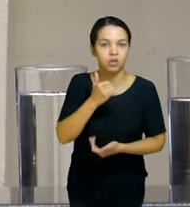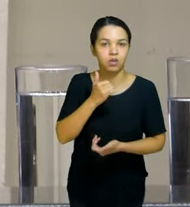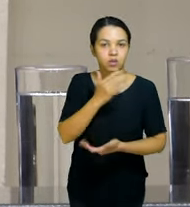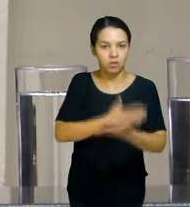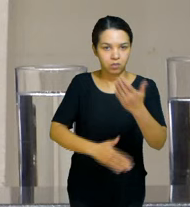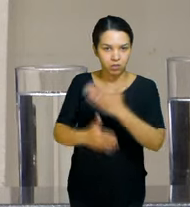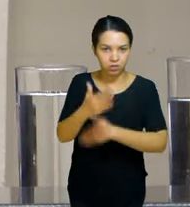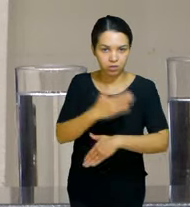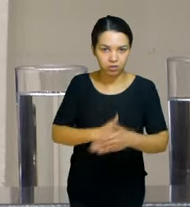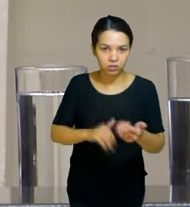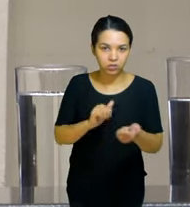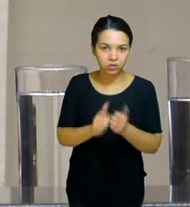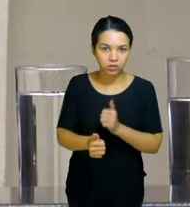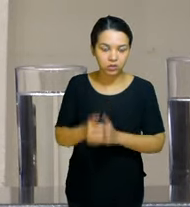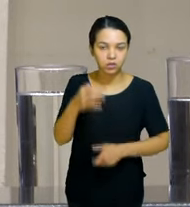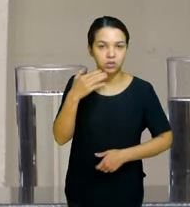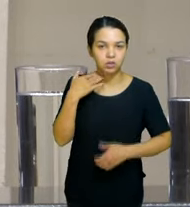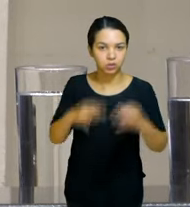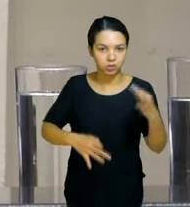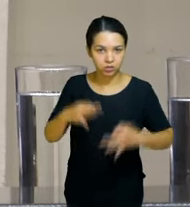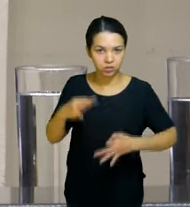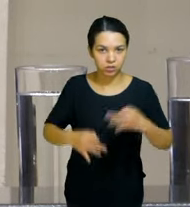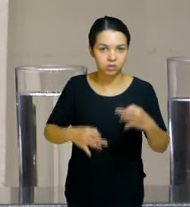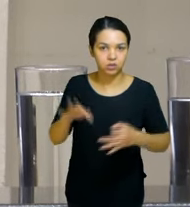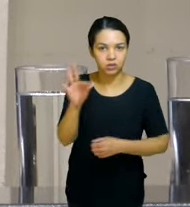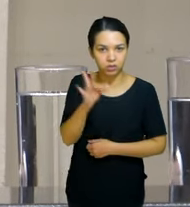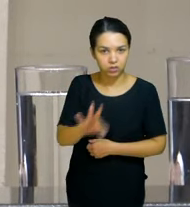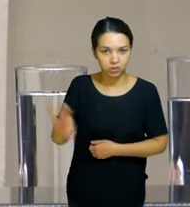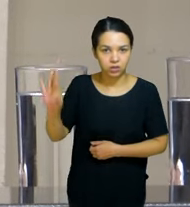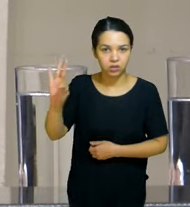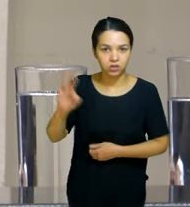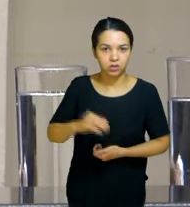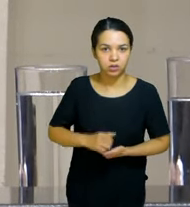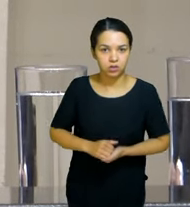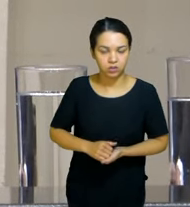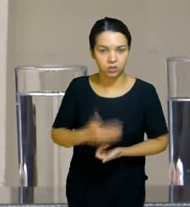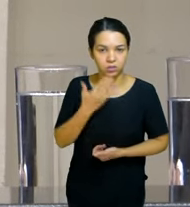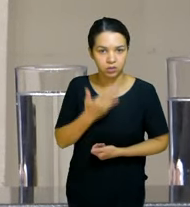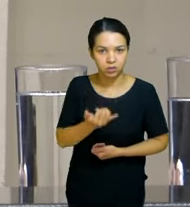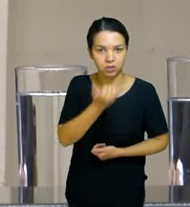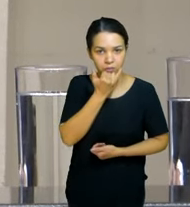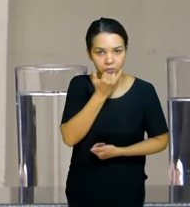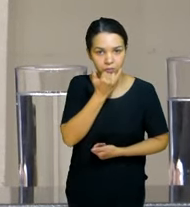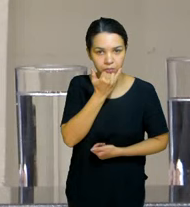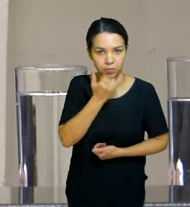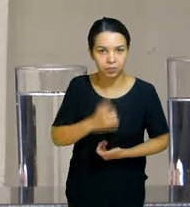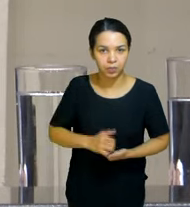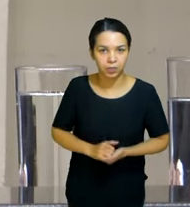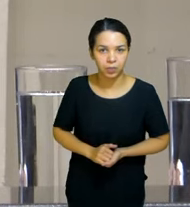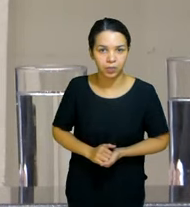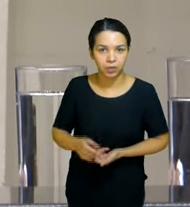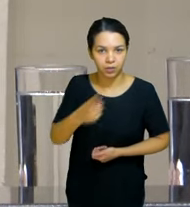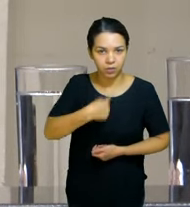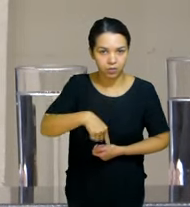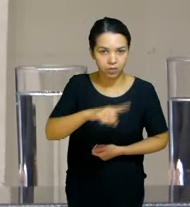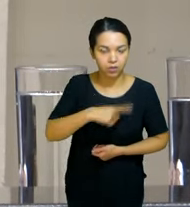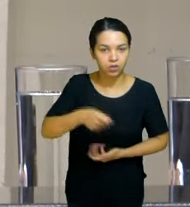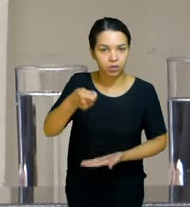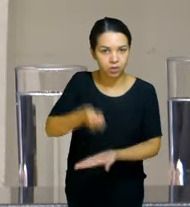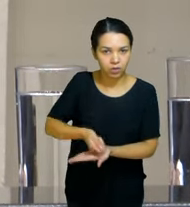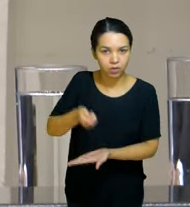atletas, aos juízes, às federações. Nós pedimos desculpas, porque nós temos